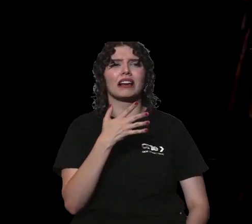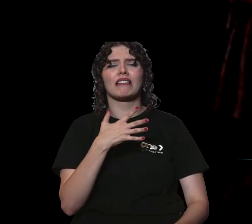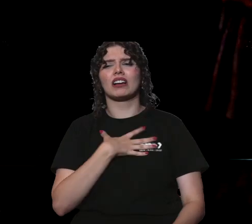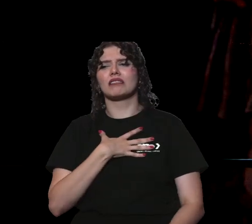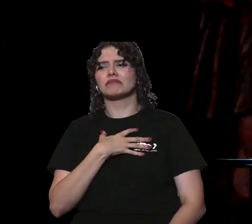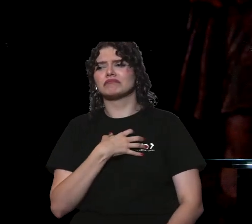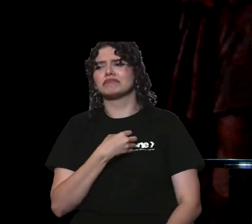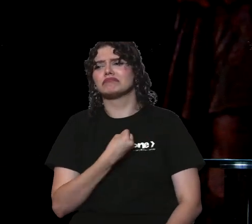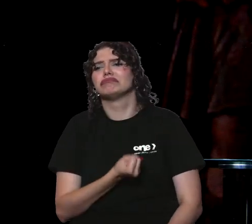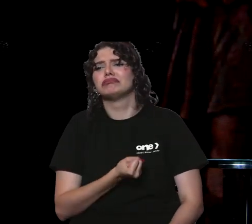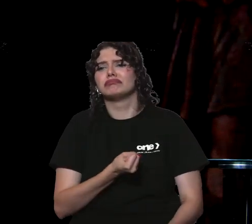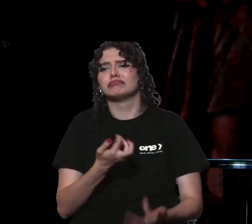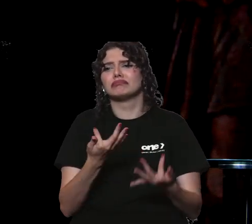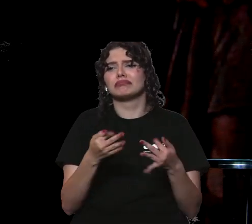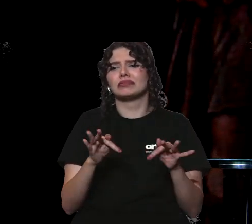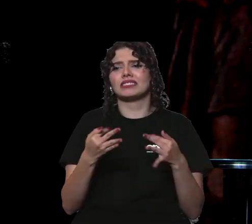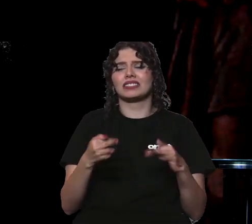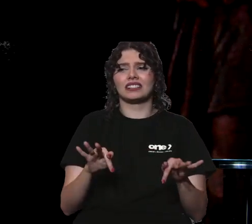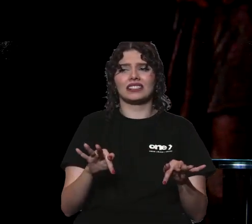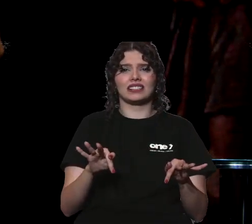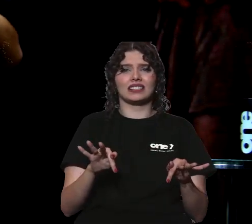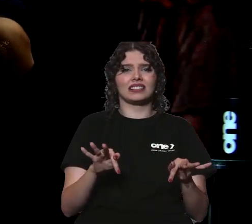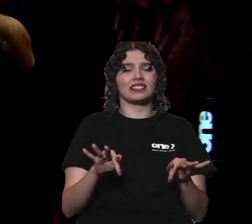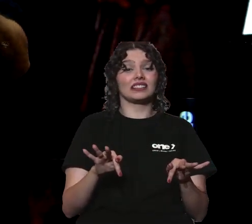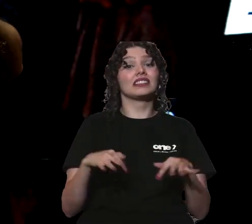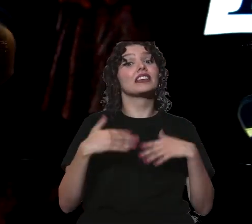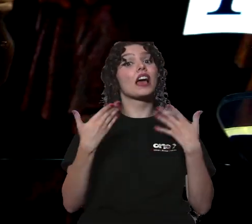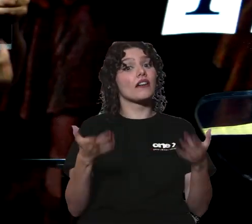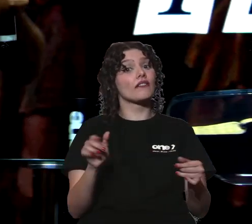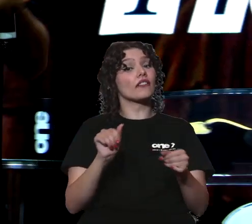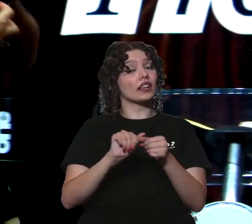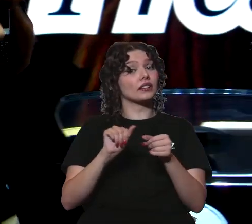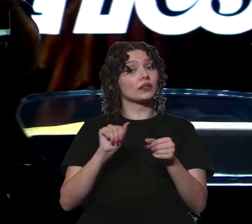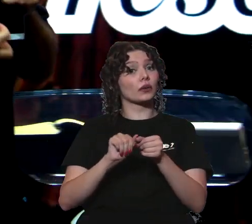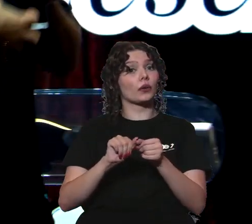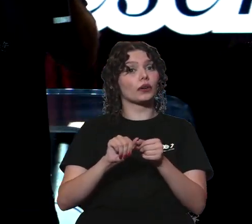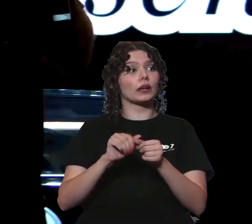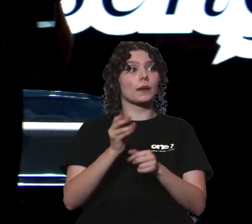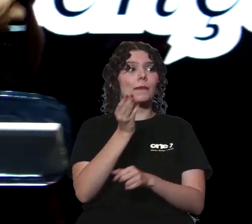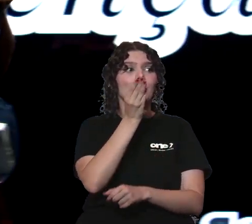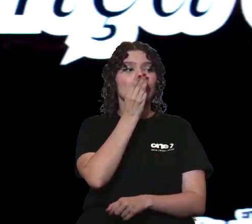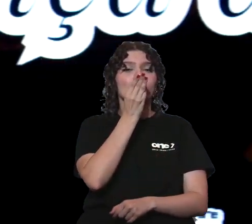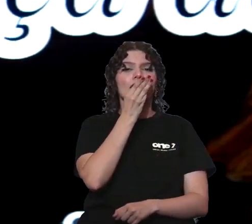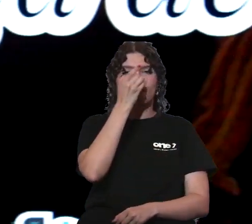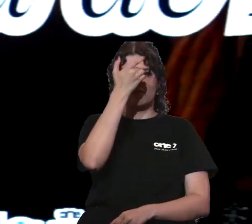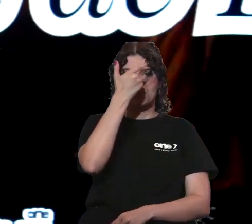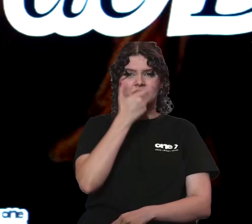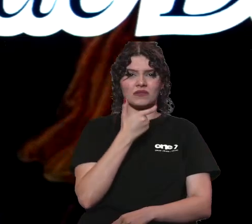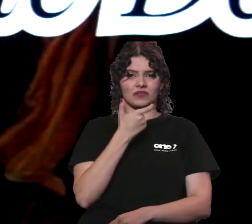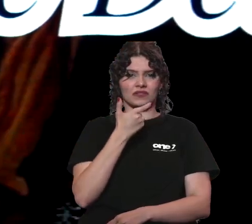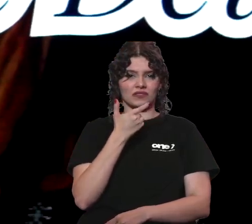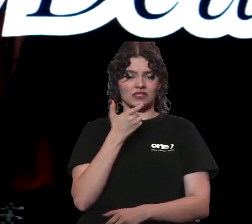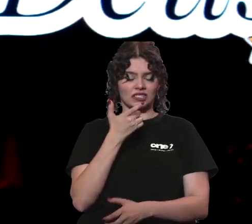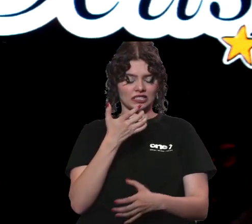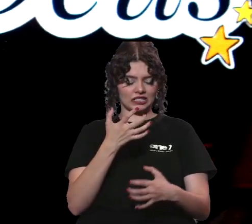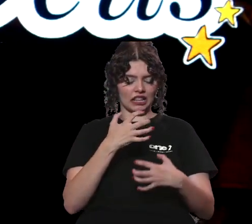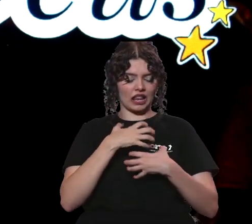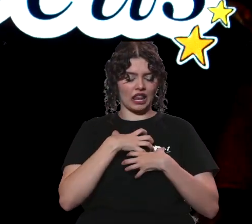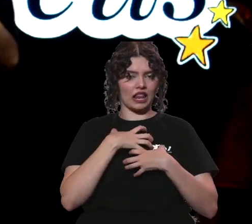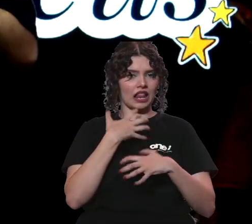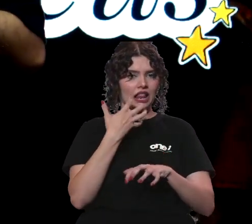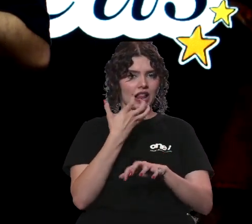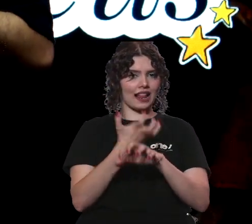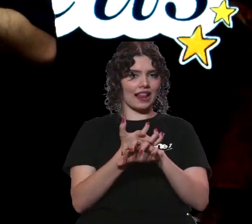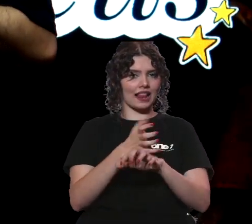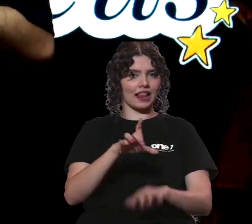E essas feridas não tratadas fez com que ela se tornasse uma pessoa insensível à